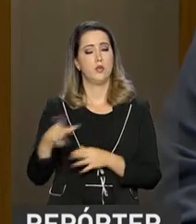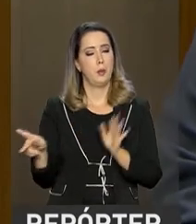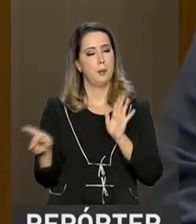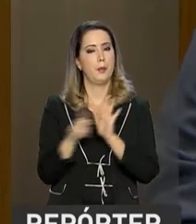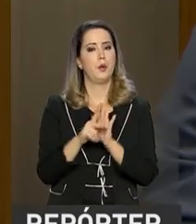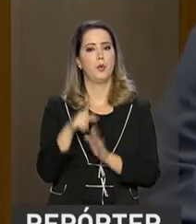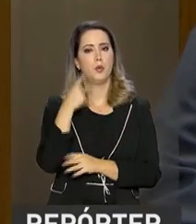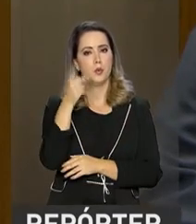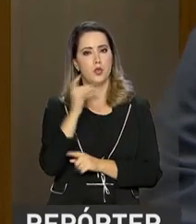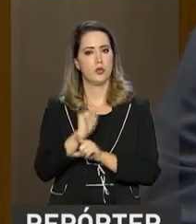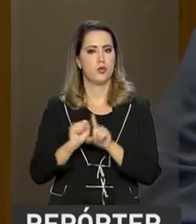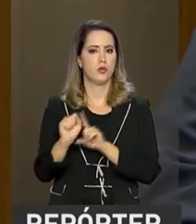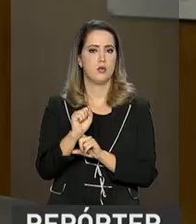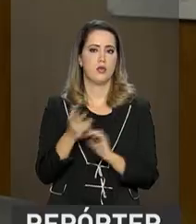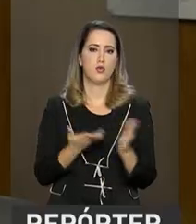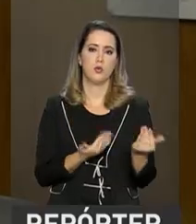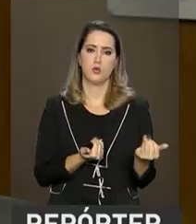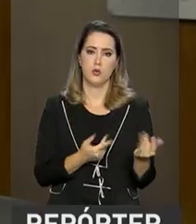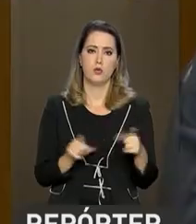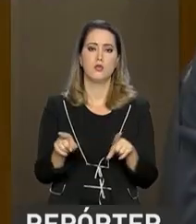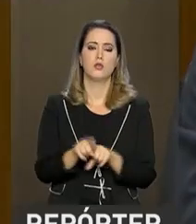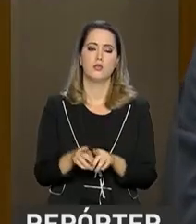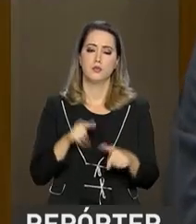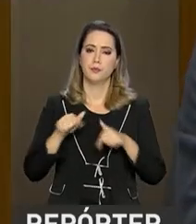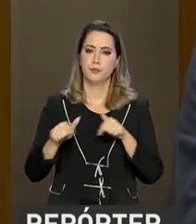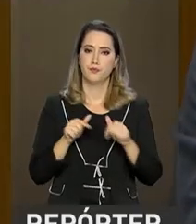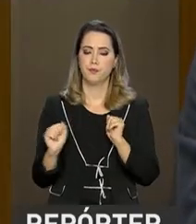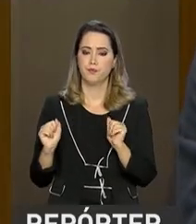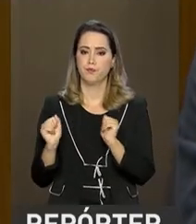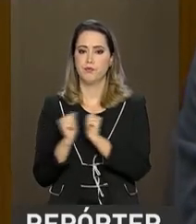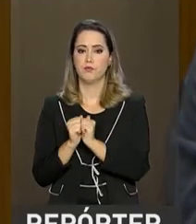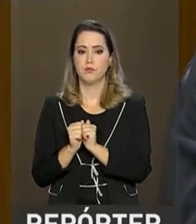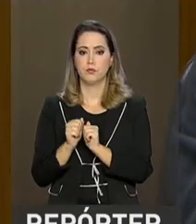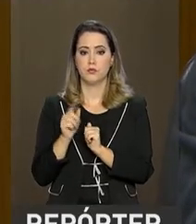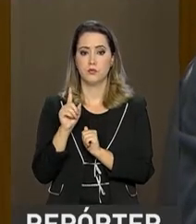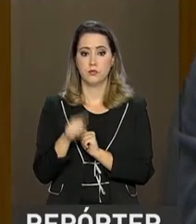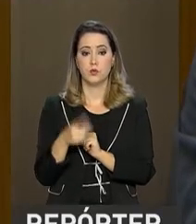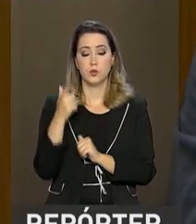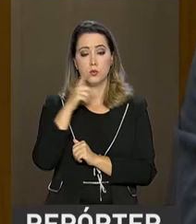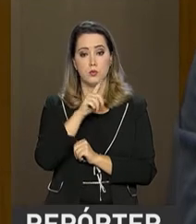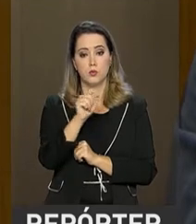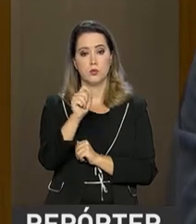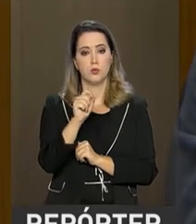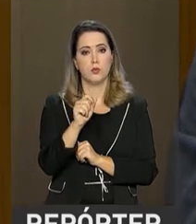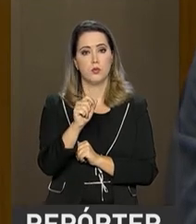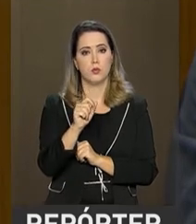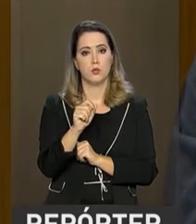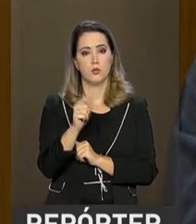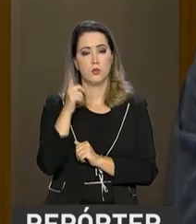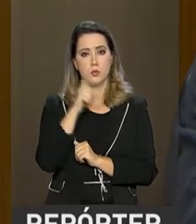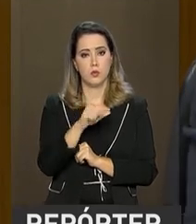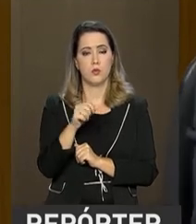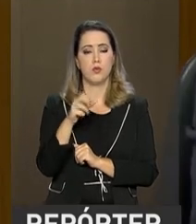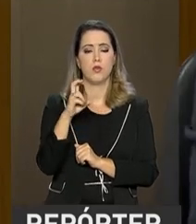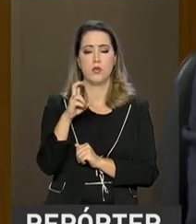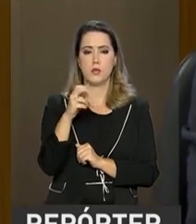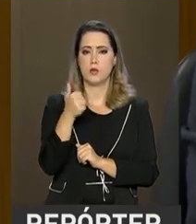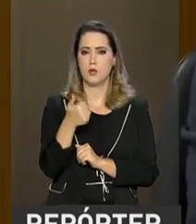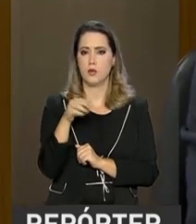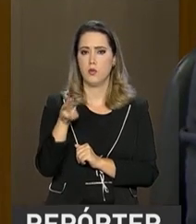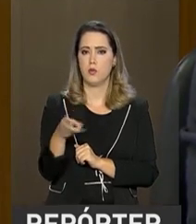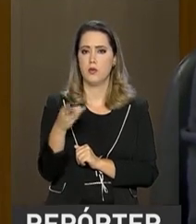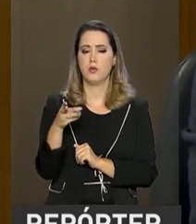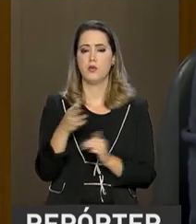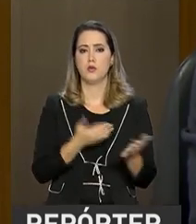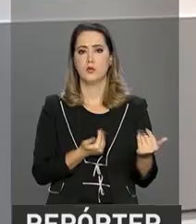sociais para a juventude e que tem trabalhado de forma a alcançar é esse 51 milhão de jovens que